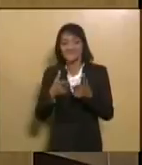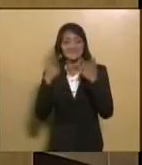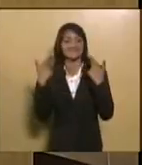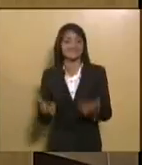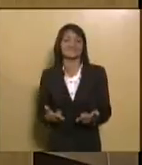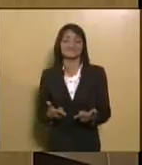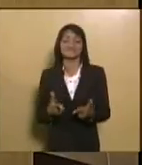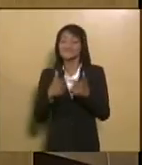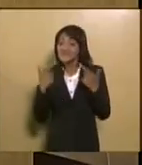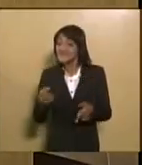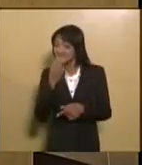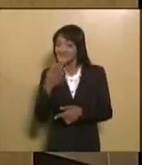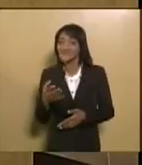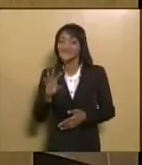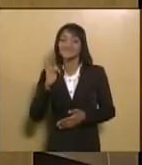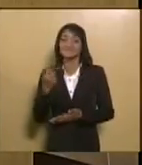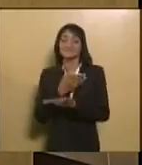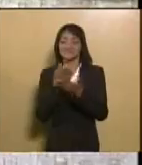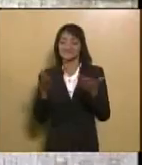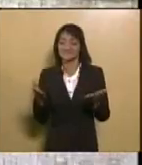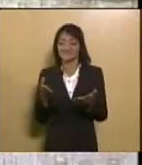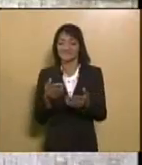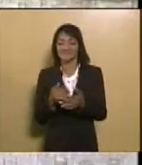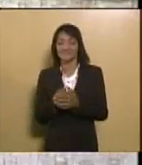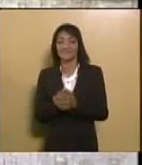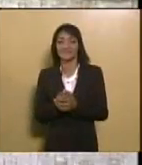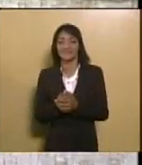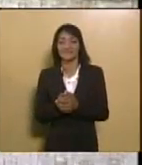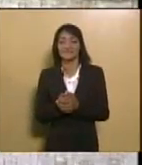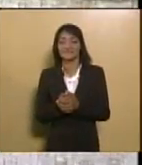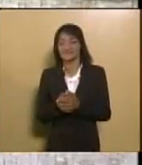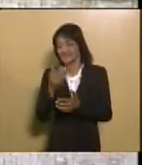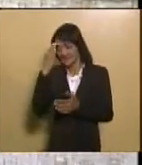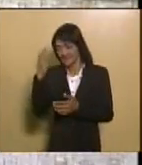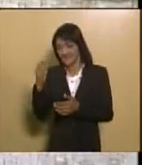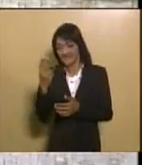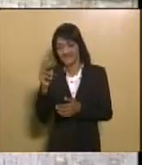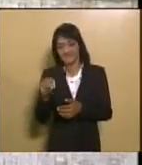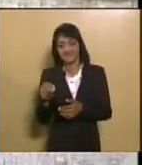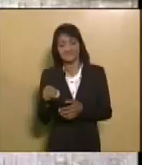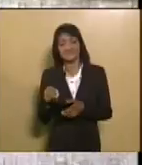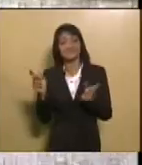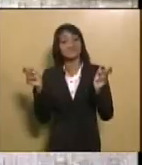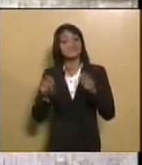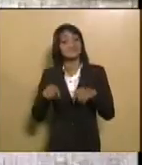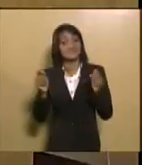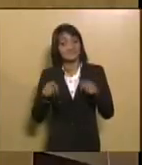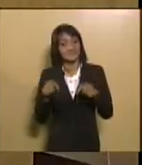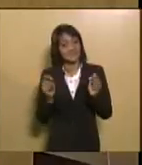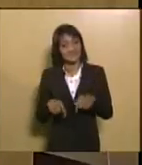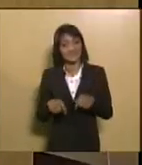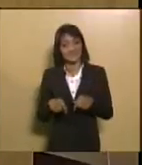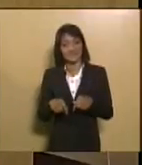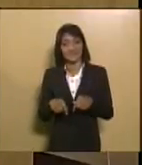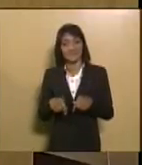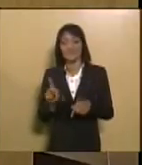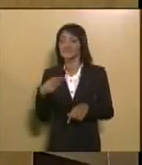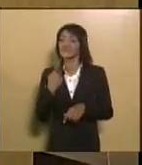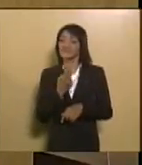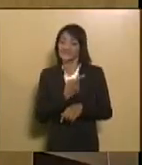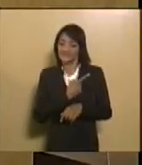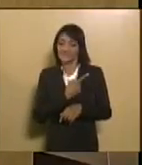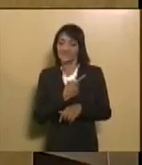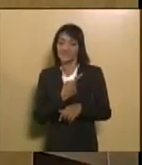nós e que possamos fazer... Até mais dois minutos. Muito obrigado, senhor presidente. E que possamos fazer, com nossa